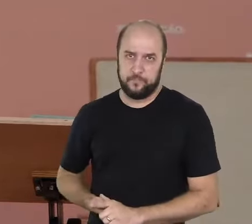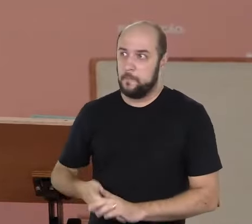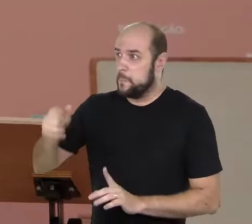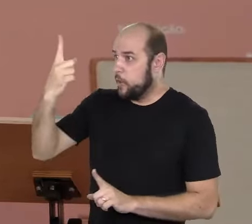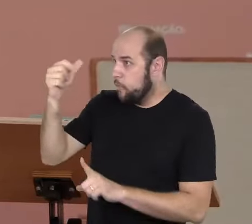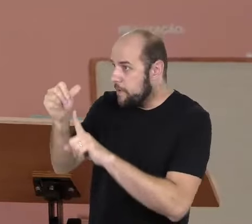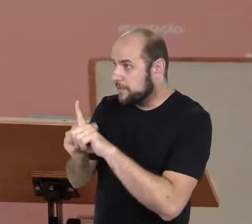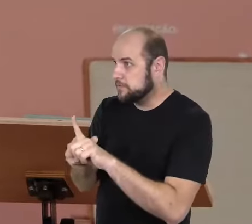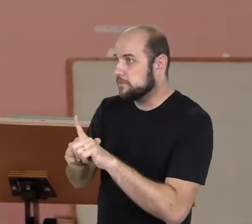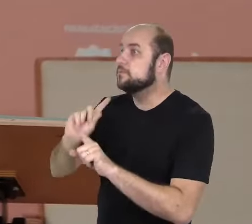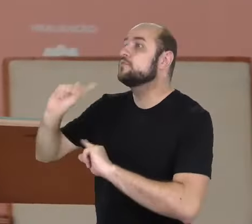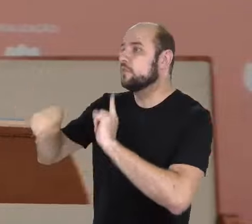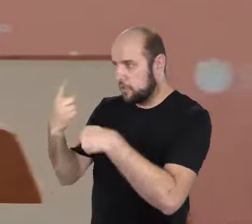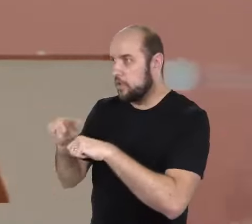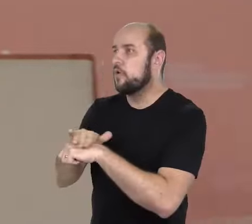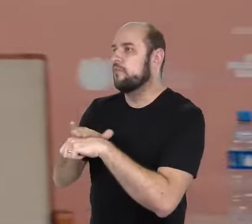mês.